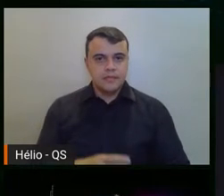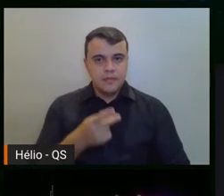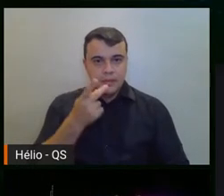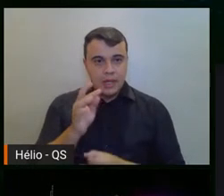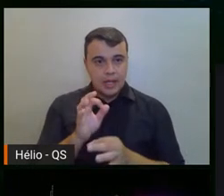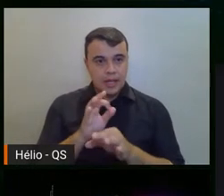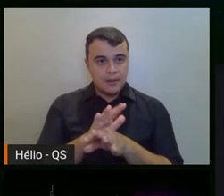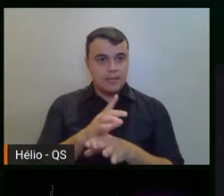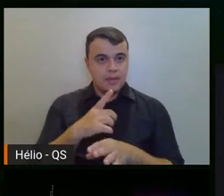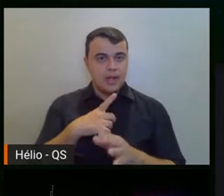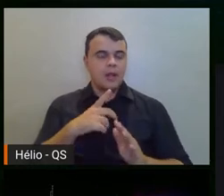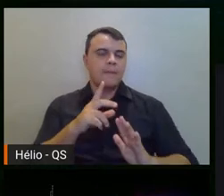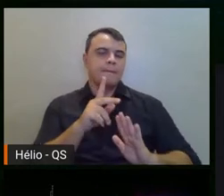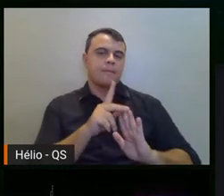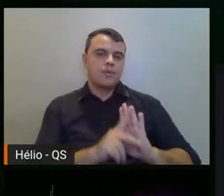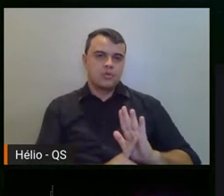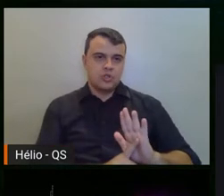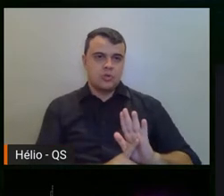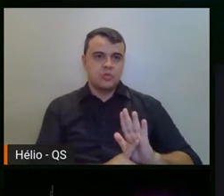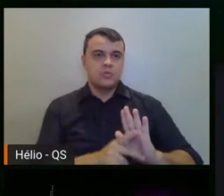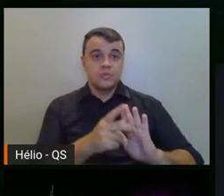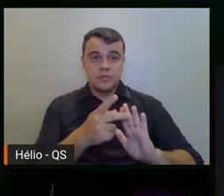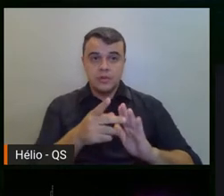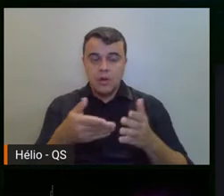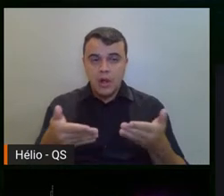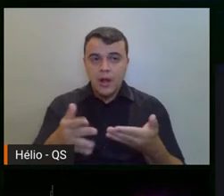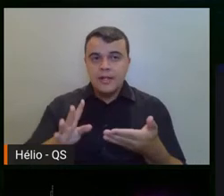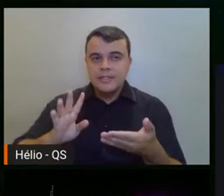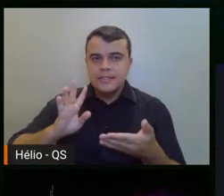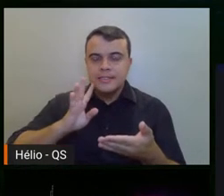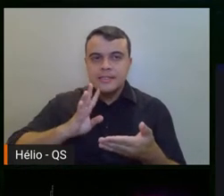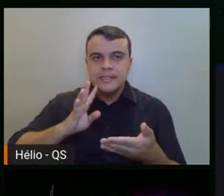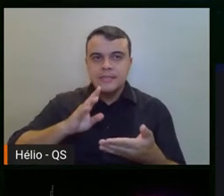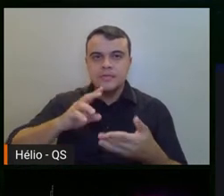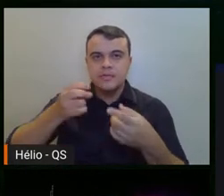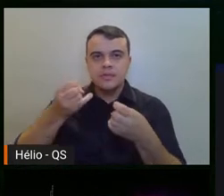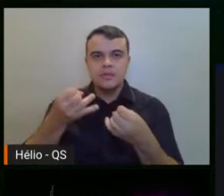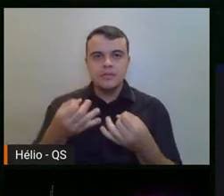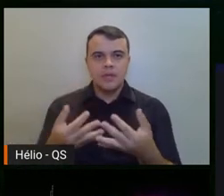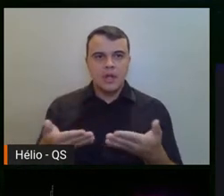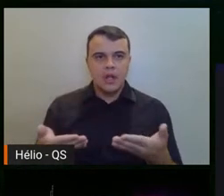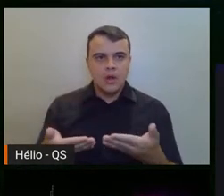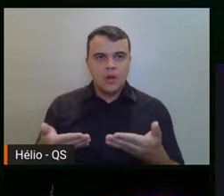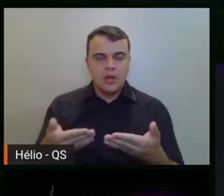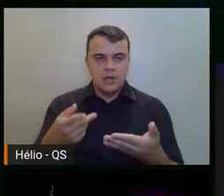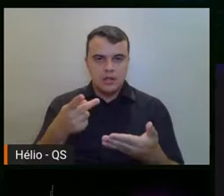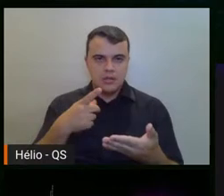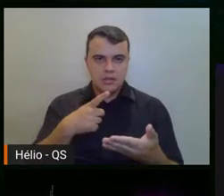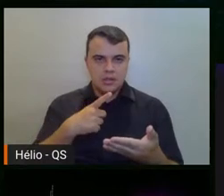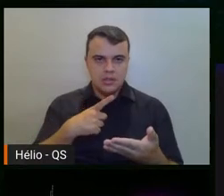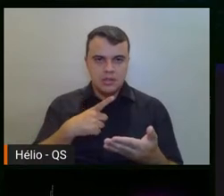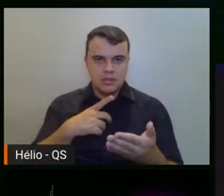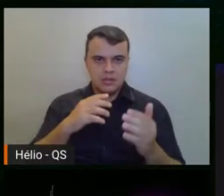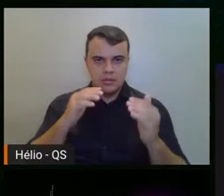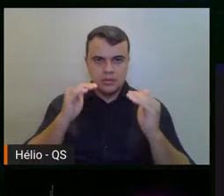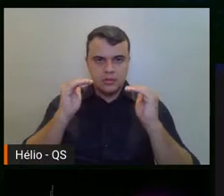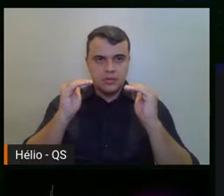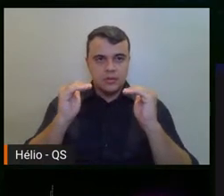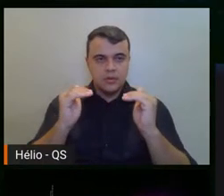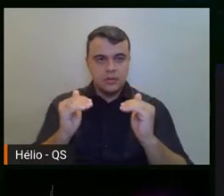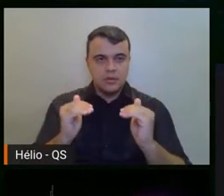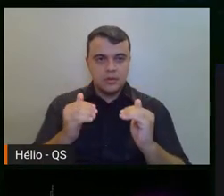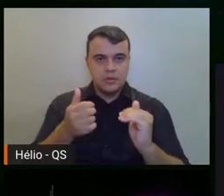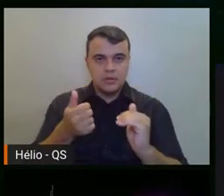a gente tem também os projetos para o seu portfólio e uma coisa muito legal que mostrou aí ó que ele tá colocando ali tem ali